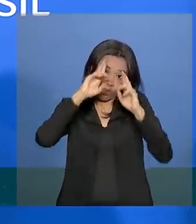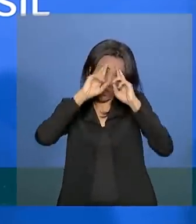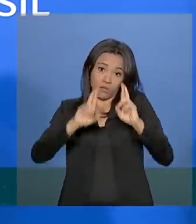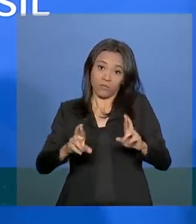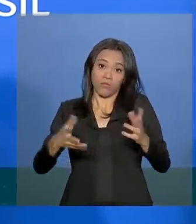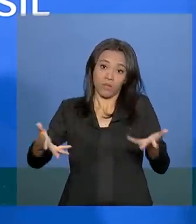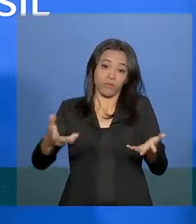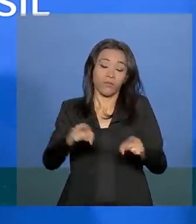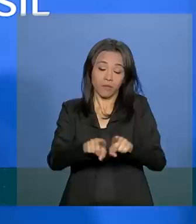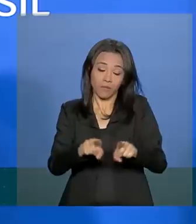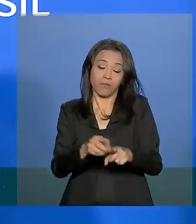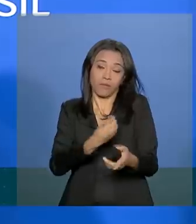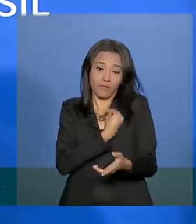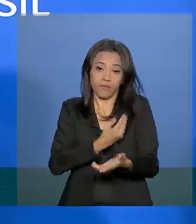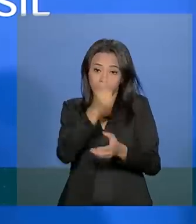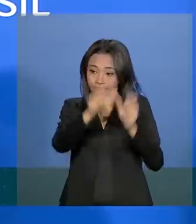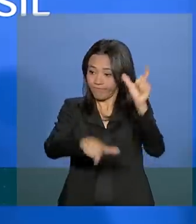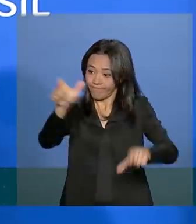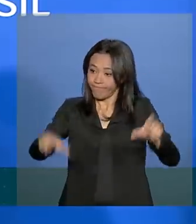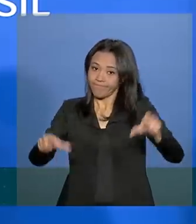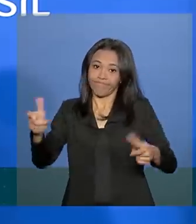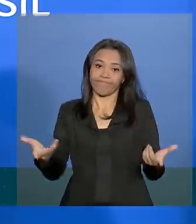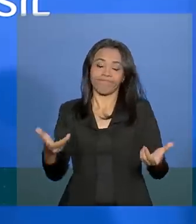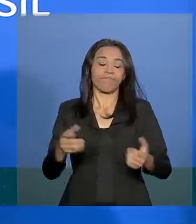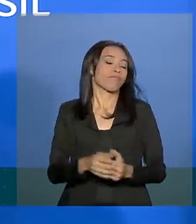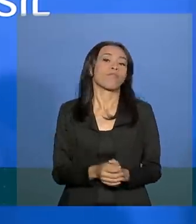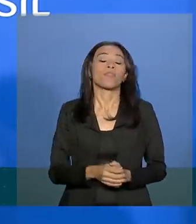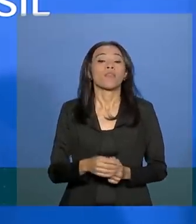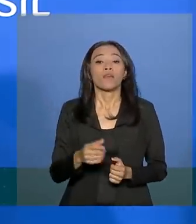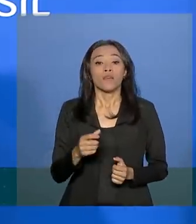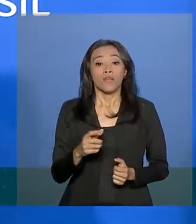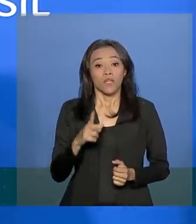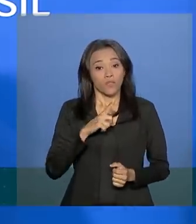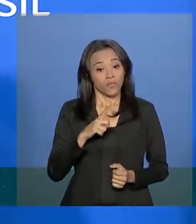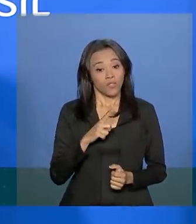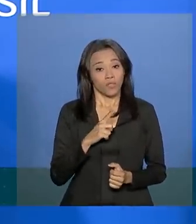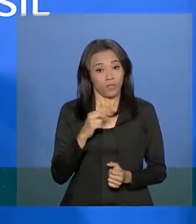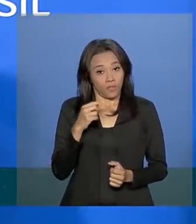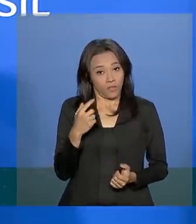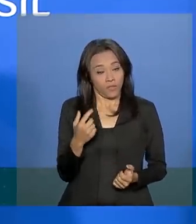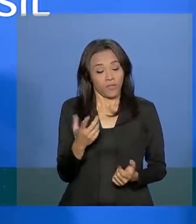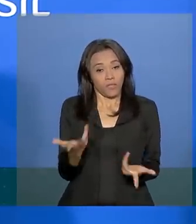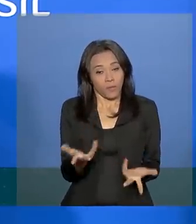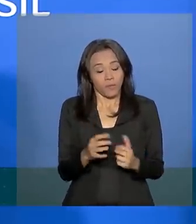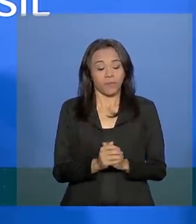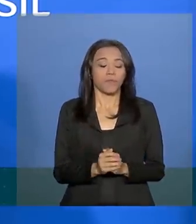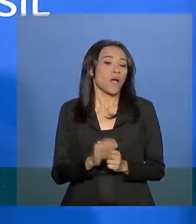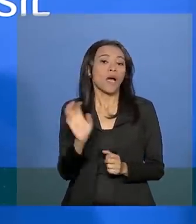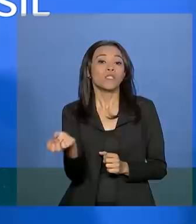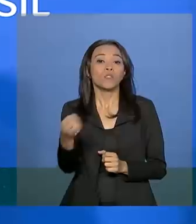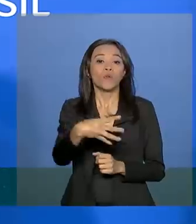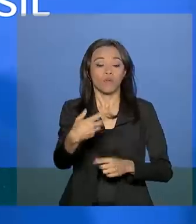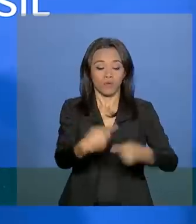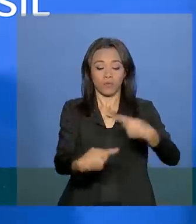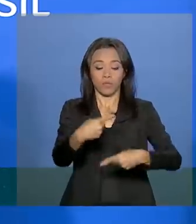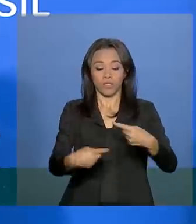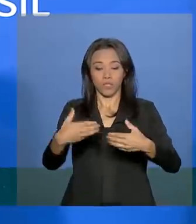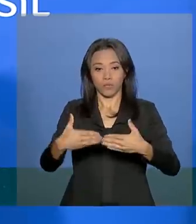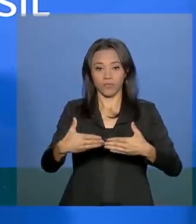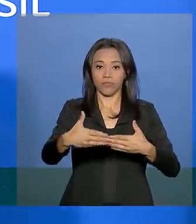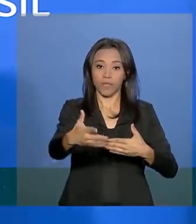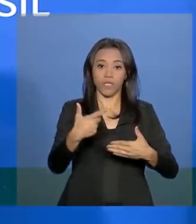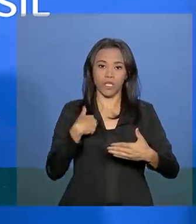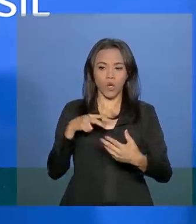né só temos uma eu já tive duas então a nova política onde um